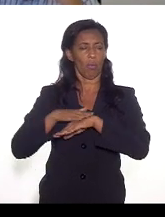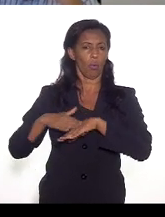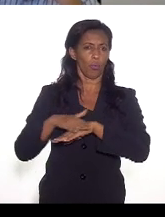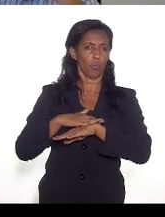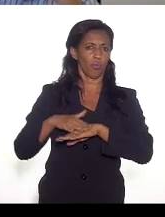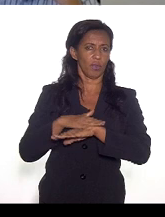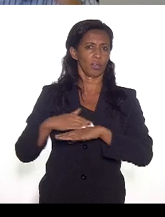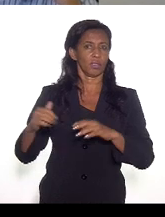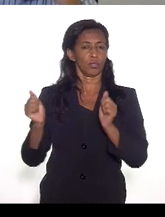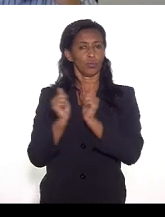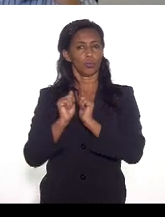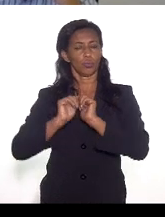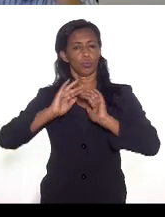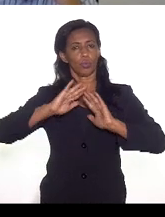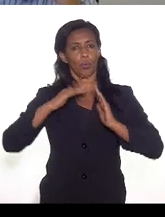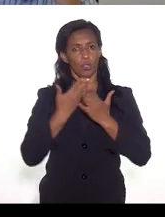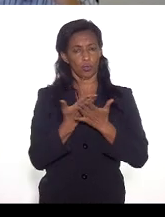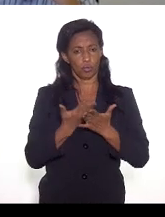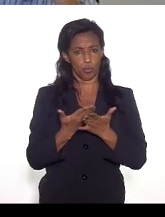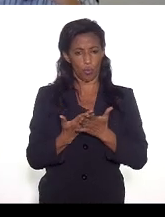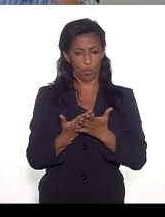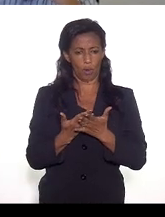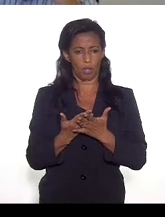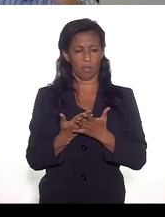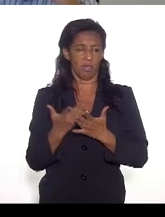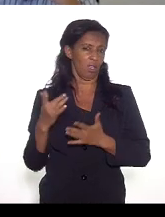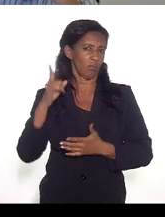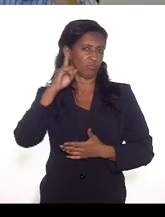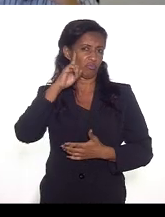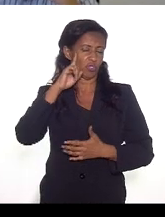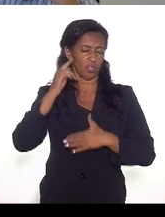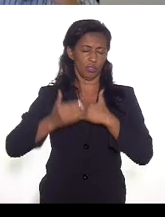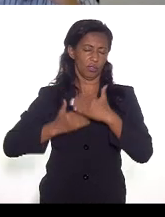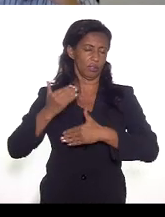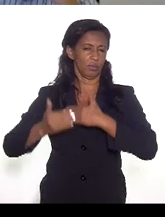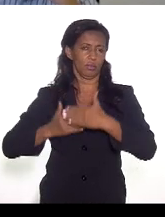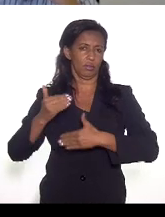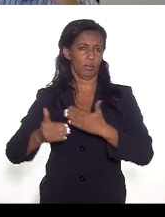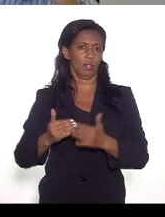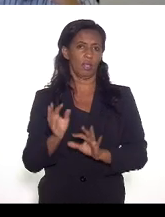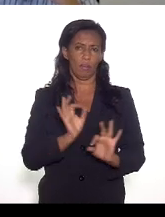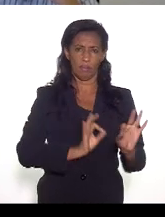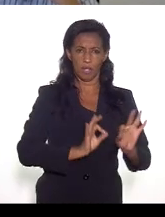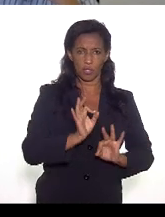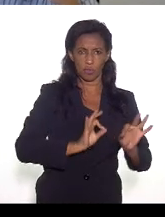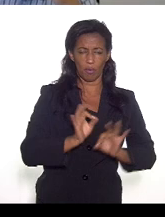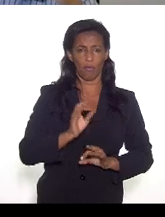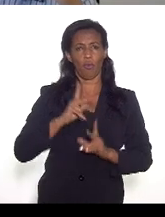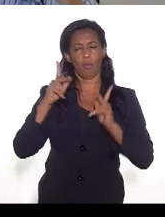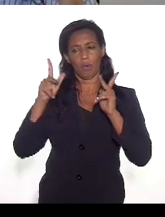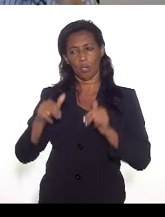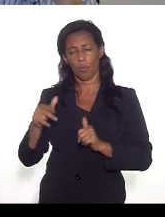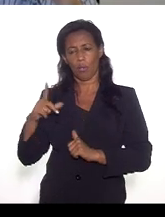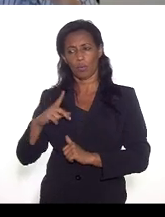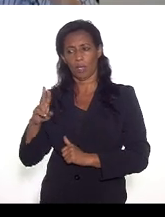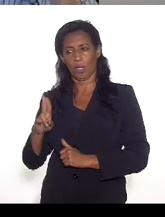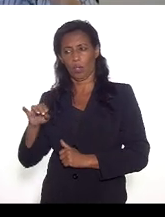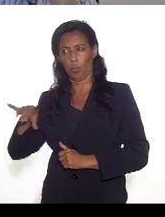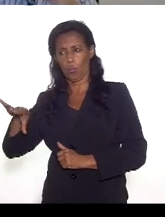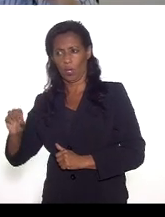o Colégio Estadual Henrique Lages. Isso é o dia a dia do Arsenal. Da mesma forma como tem com o